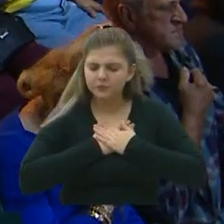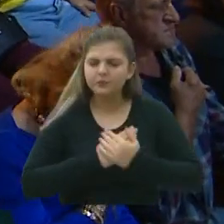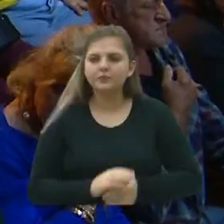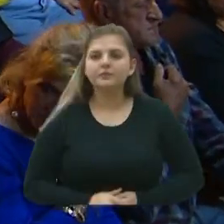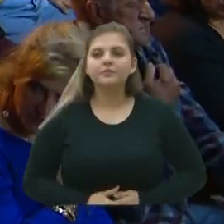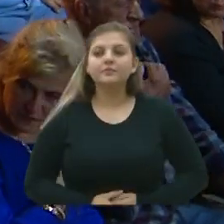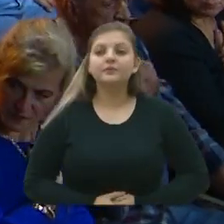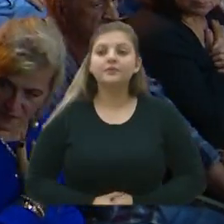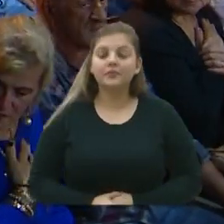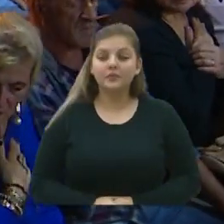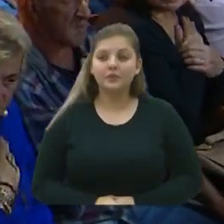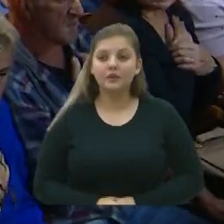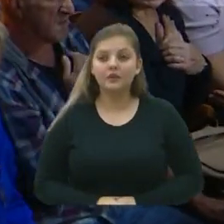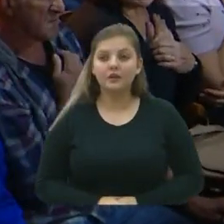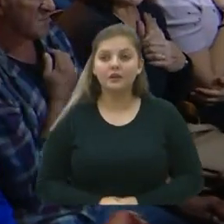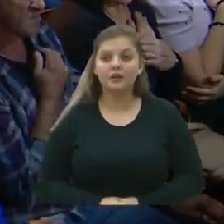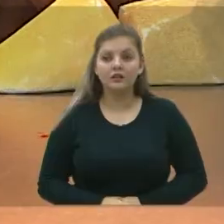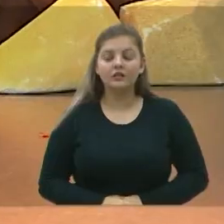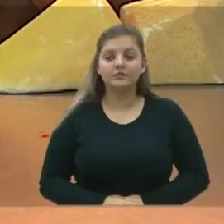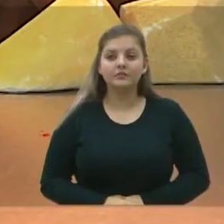Ele não perde as batalhas.